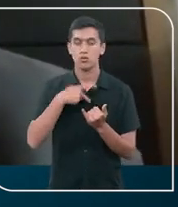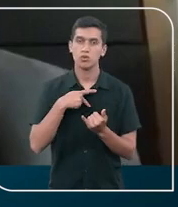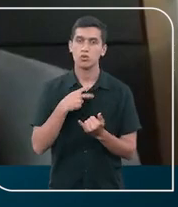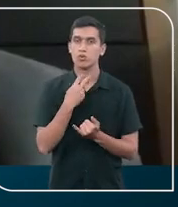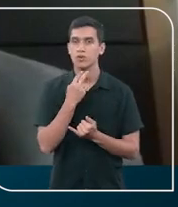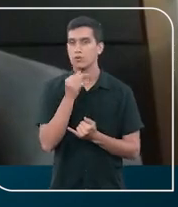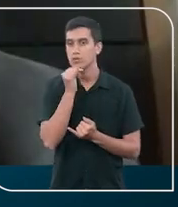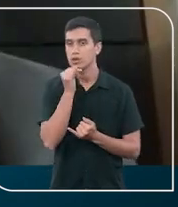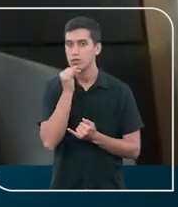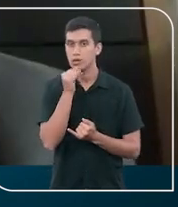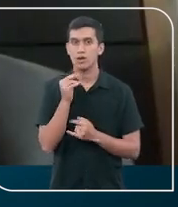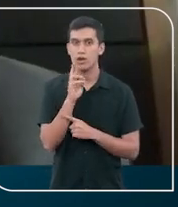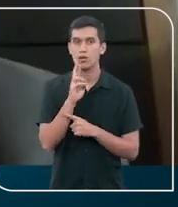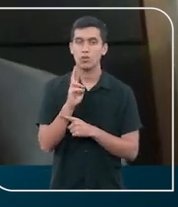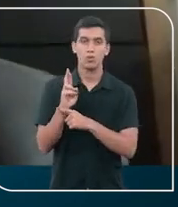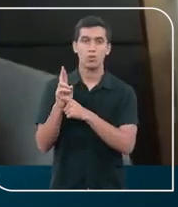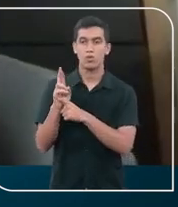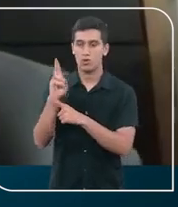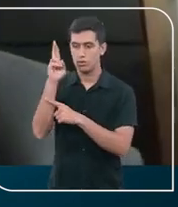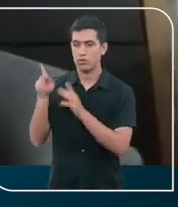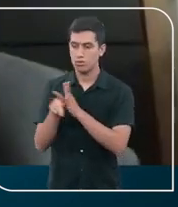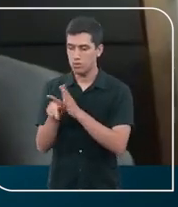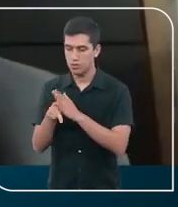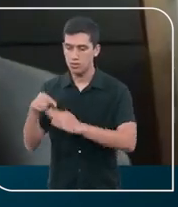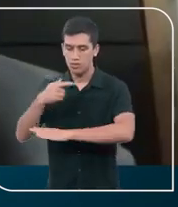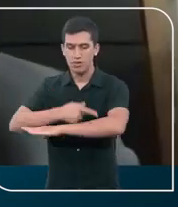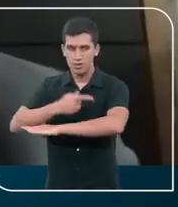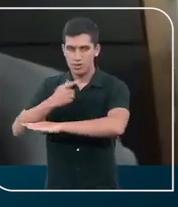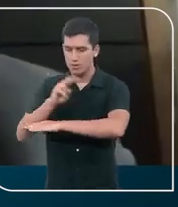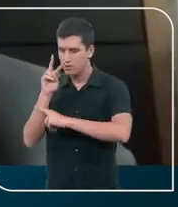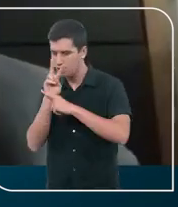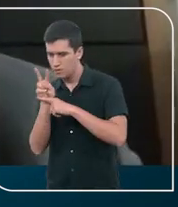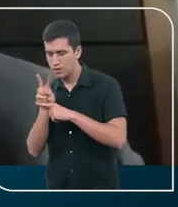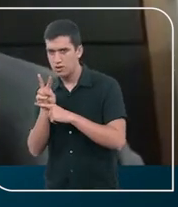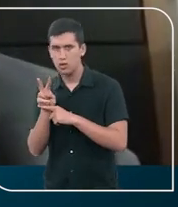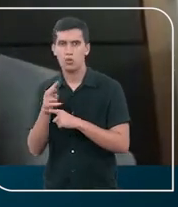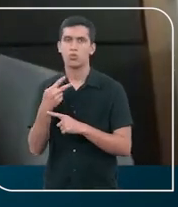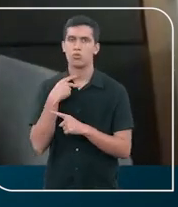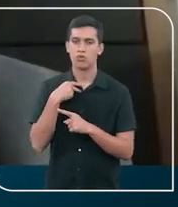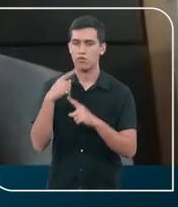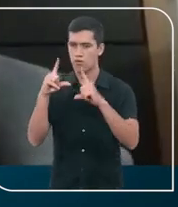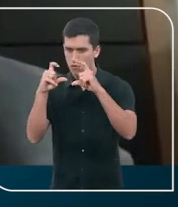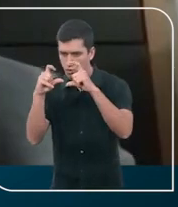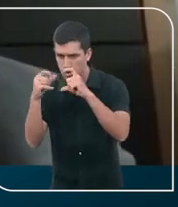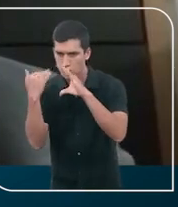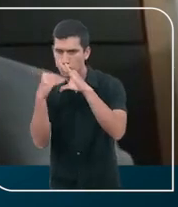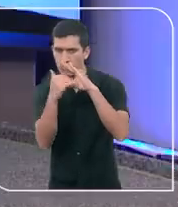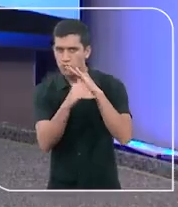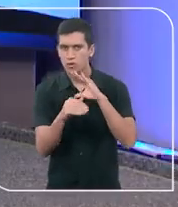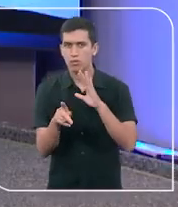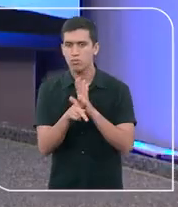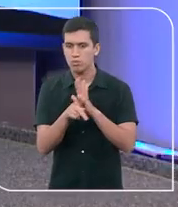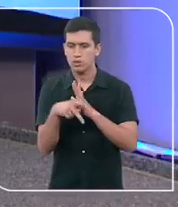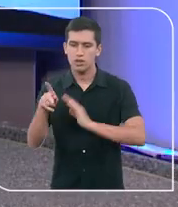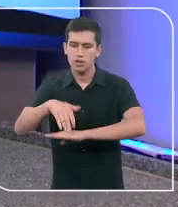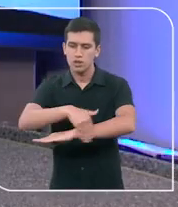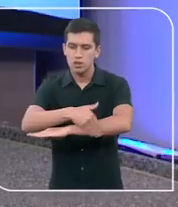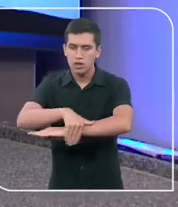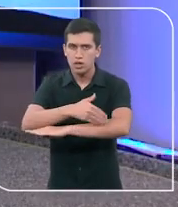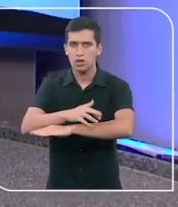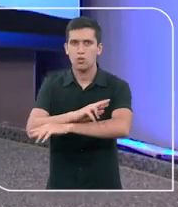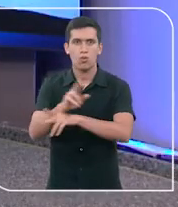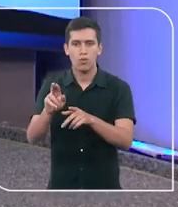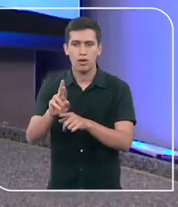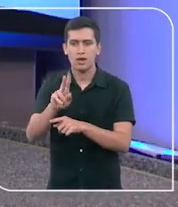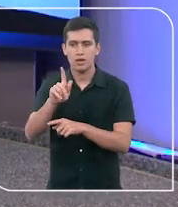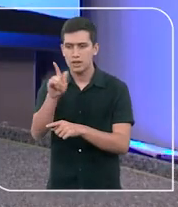de carro, foto dos filhos, imagem de morador, dados pessoais, endereço, RG, né, e CPF.